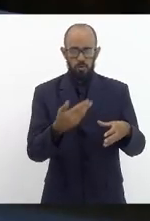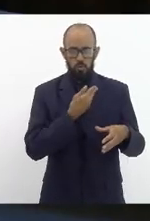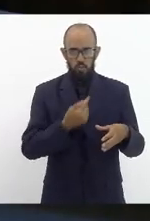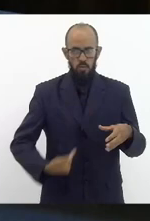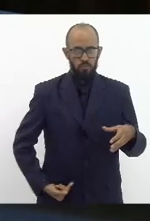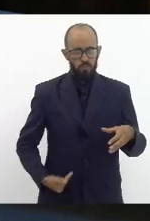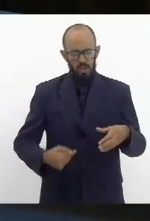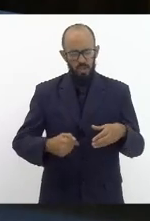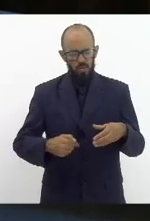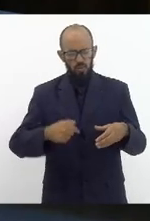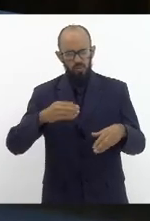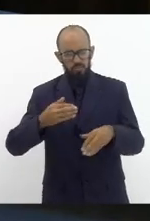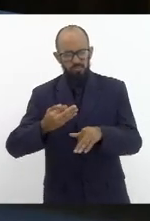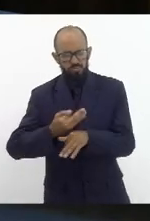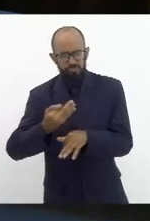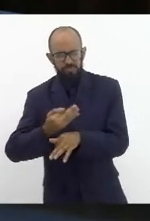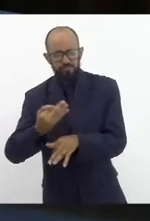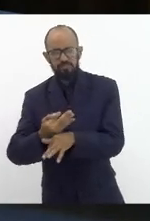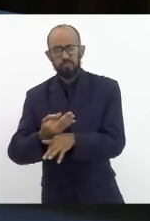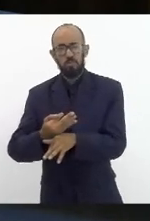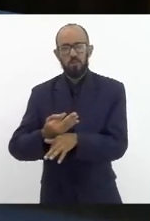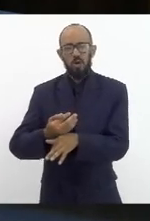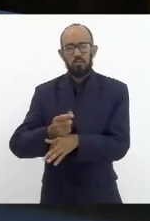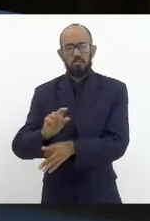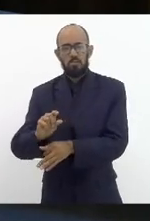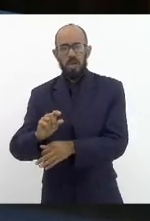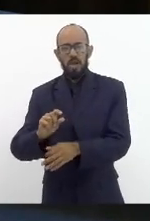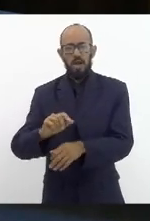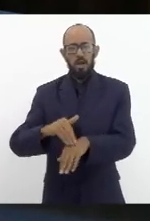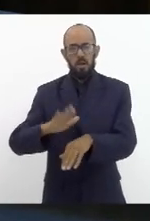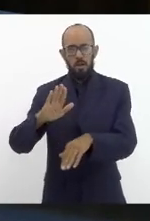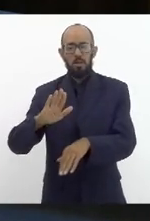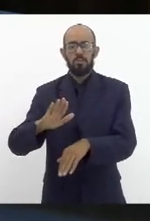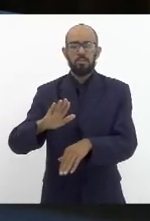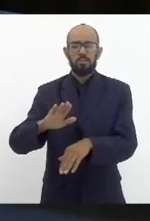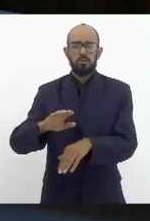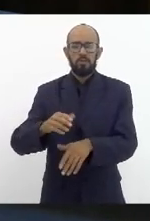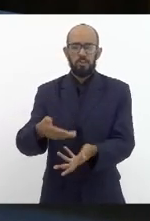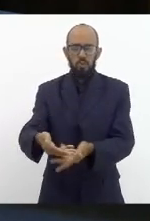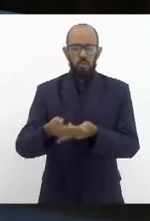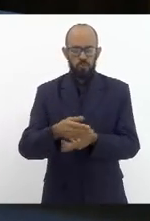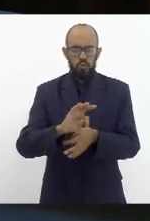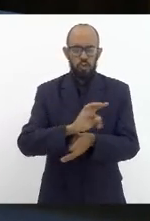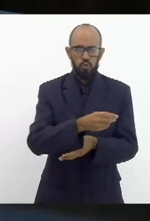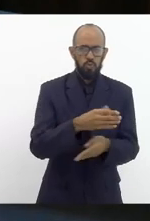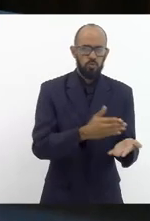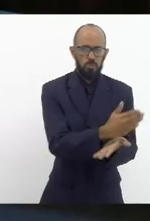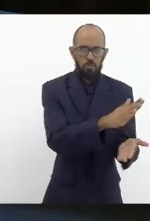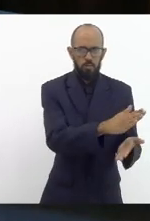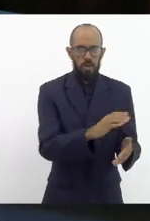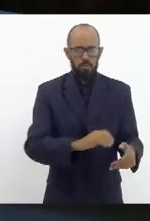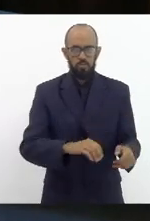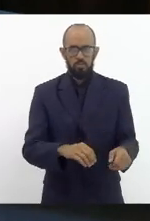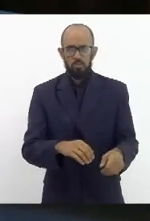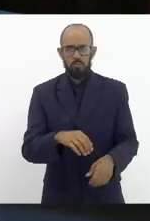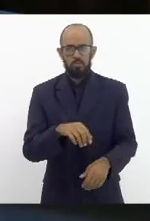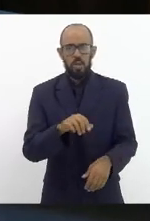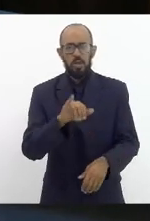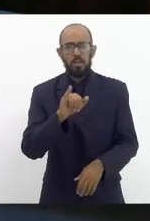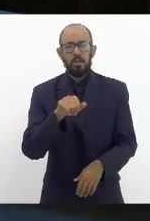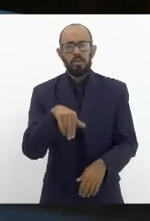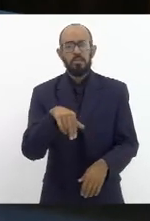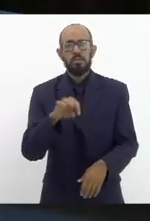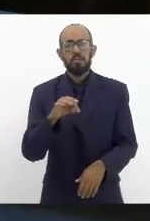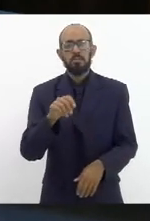vá um pouquinho além e efetivamente chame todos os aprovados para o cargo de inspetor de polícia. Além disso, tem uma